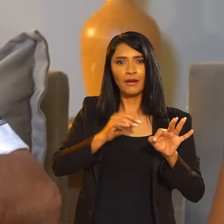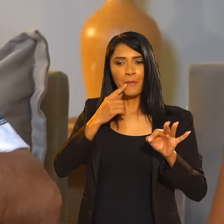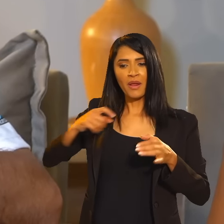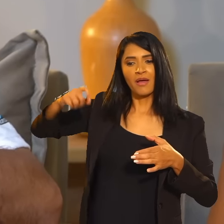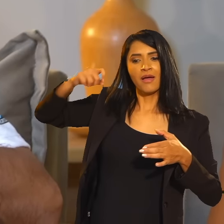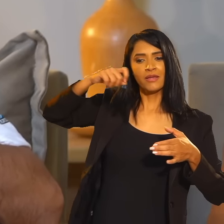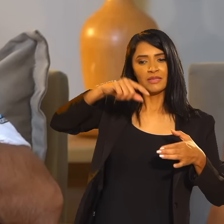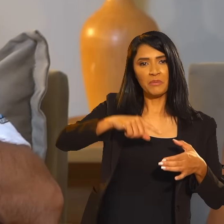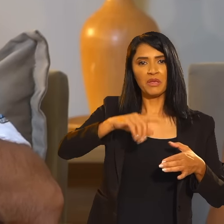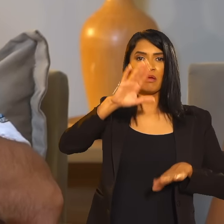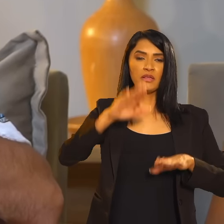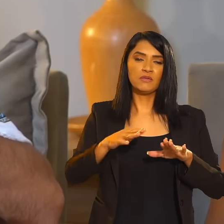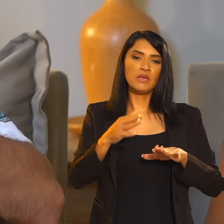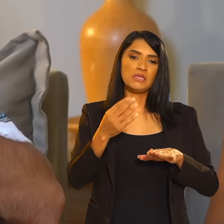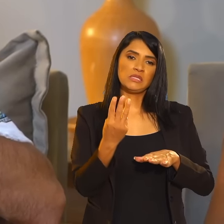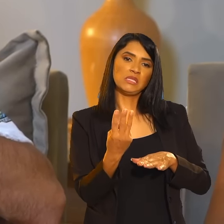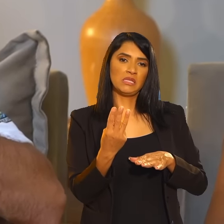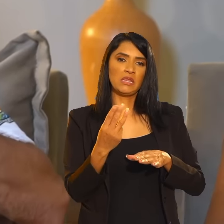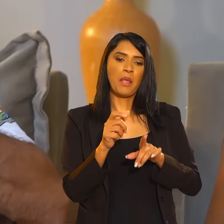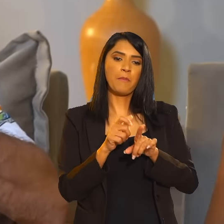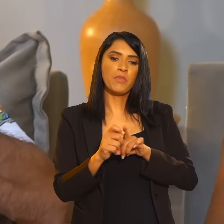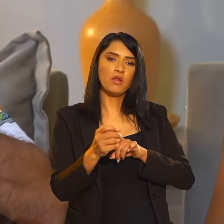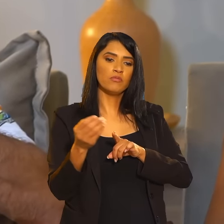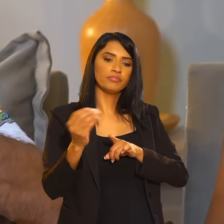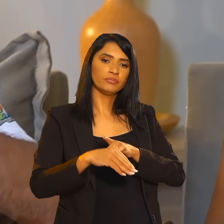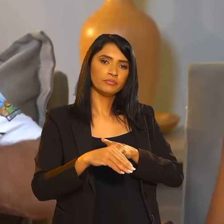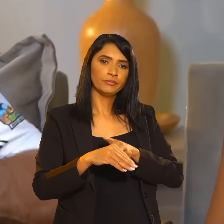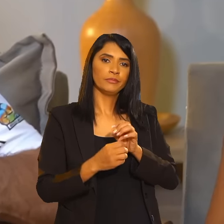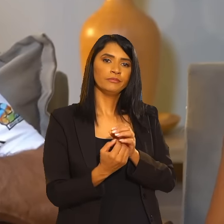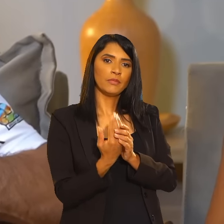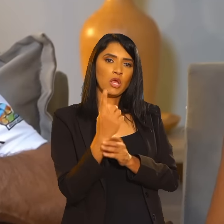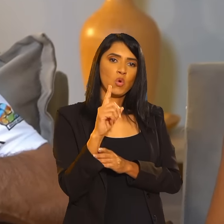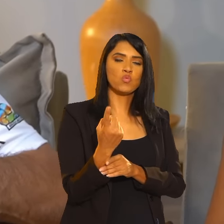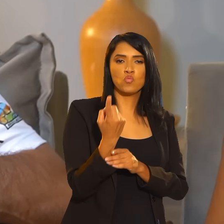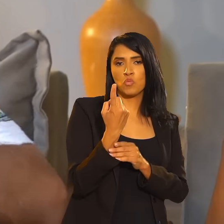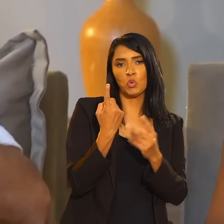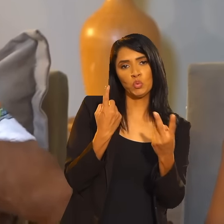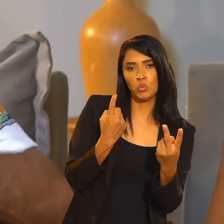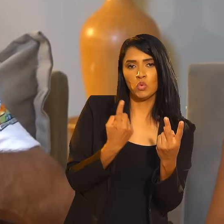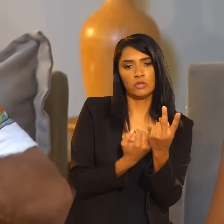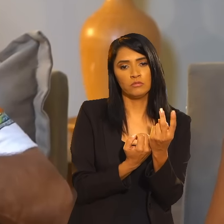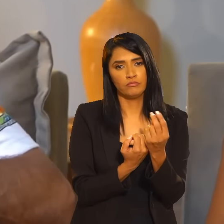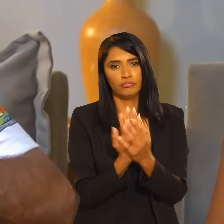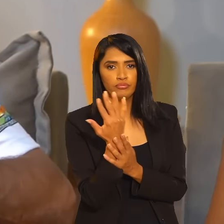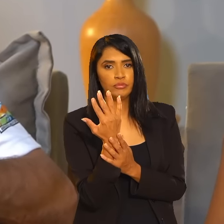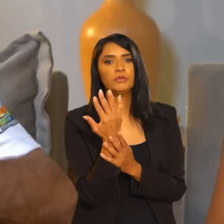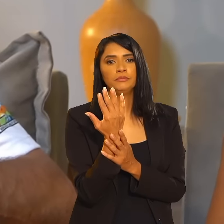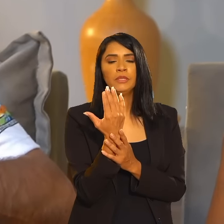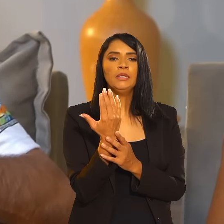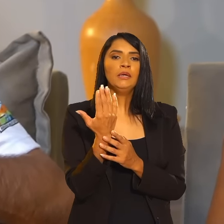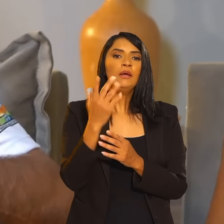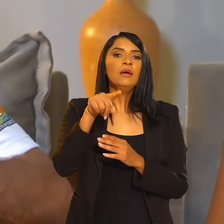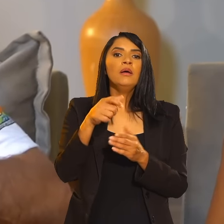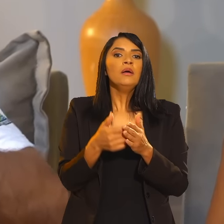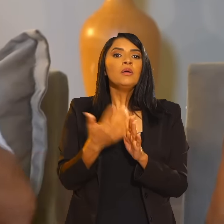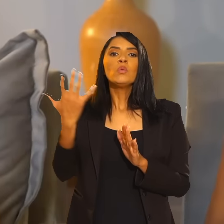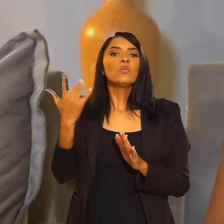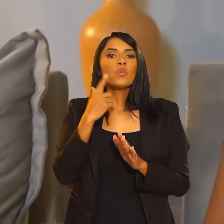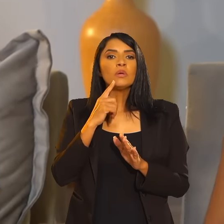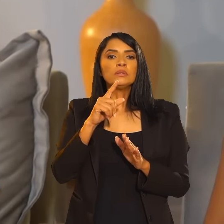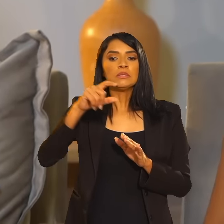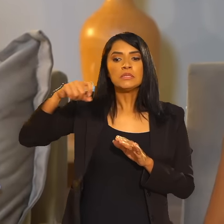ali. Às vezes ele coloca o quê? 3 grãozinhos de milho, mas nasce uma espiga. 2 espigas, às vezes num pezinho, né? E